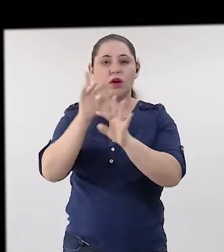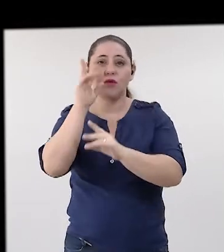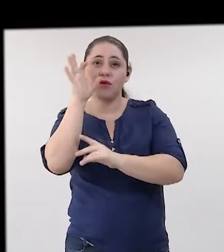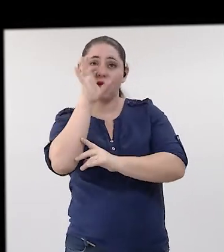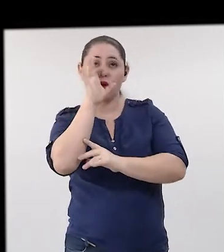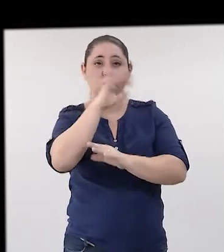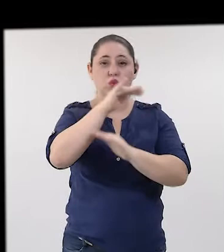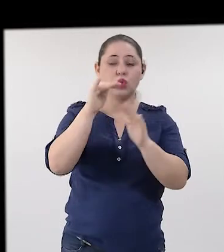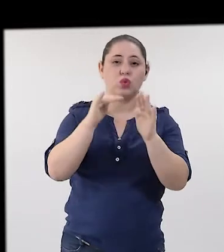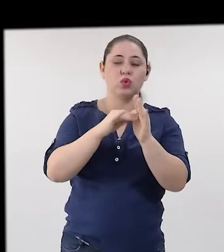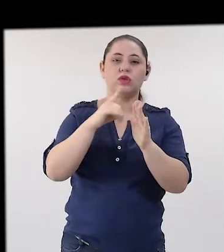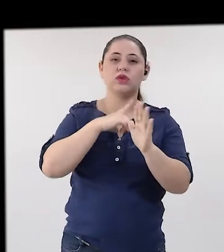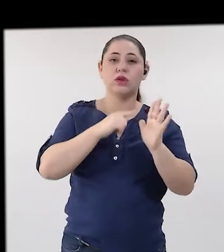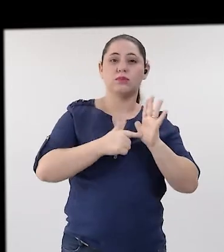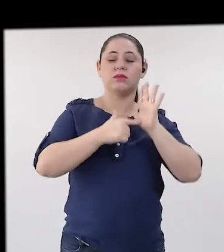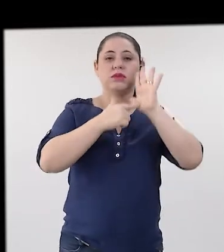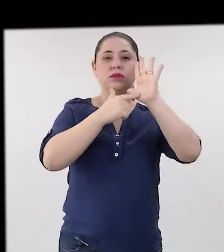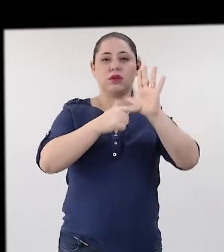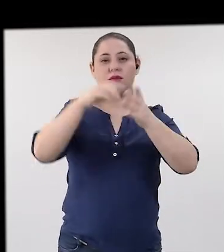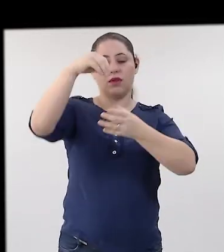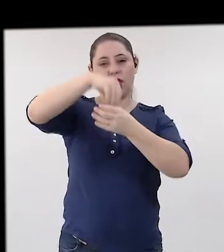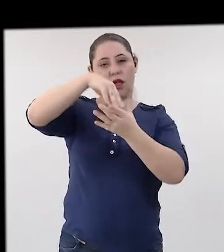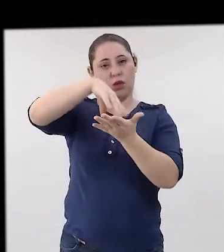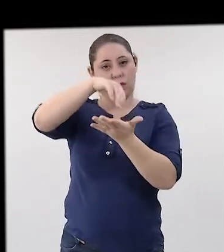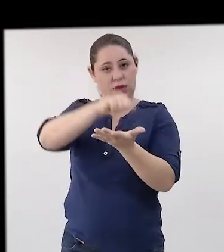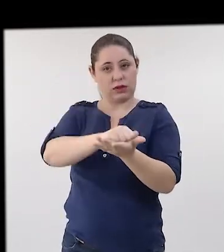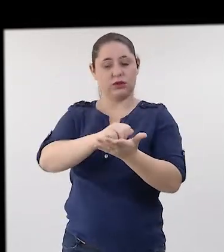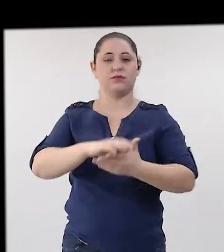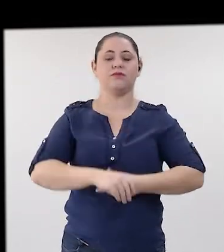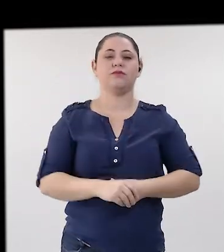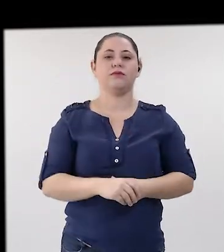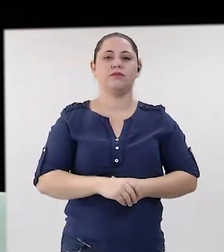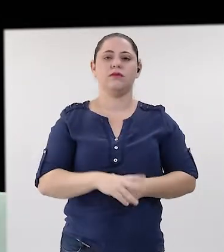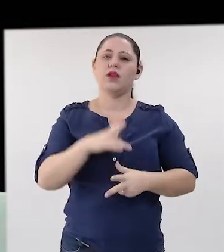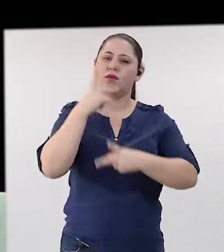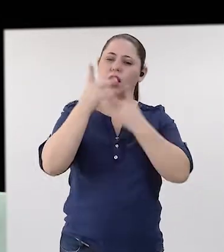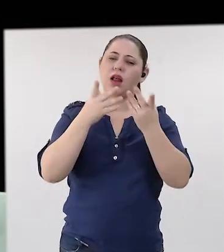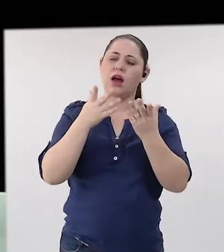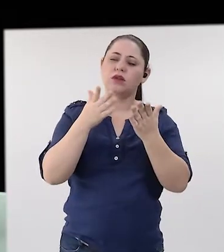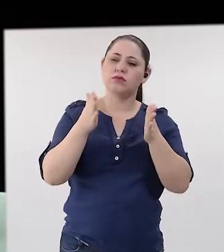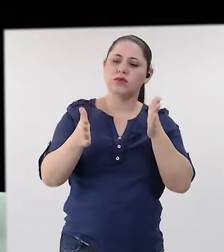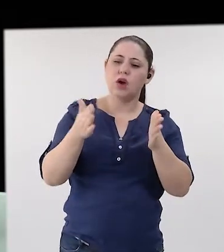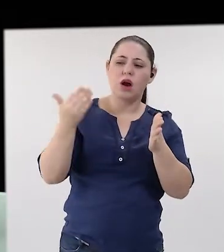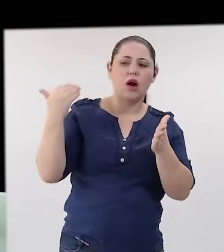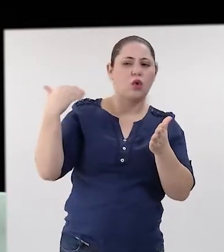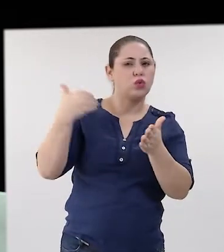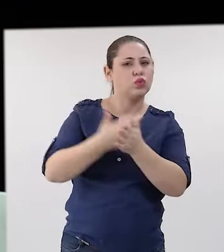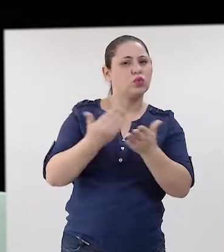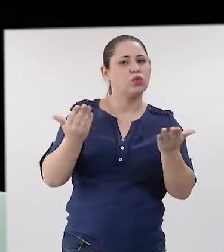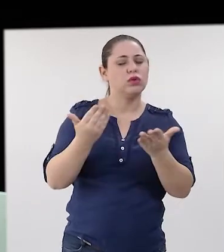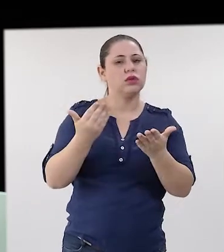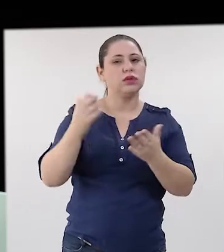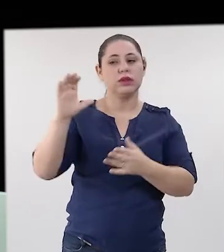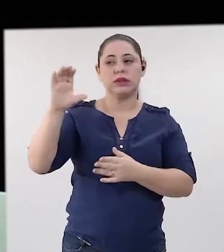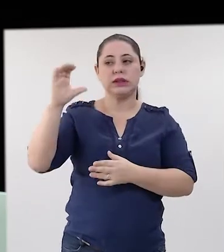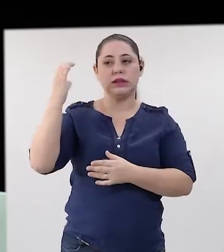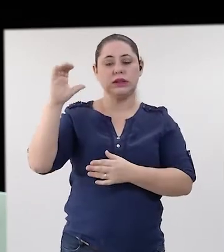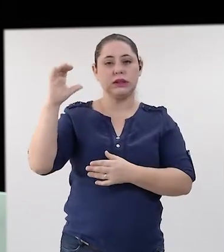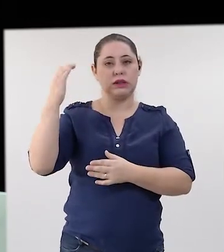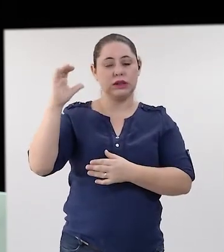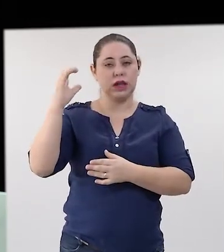padronizar tudo aquilo que era apresentado dentro do aplicativo. A gente até falou agora há pouco, vocês estão no campo